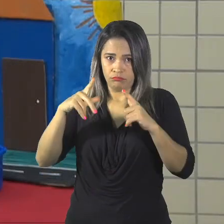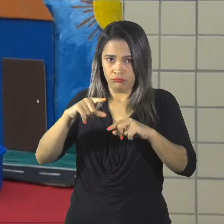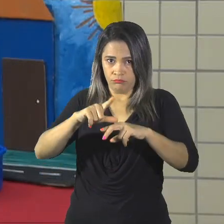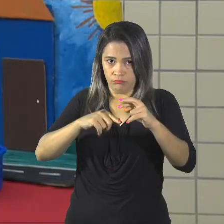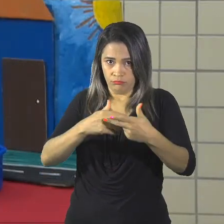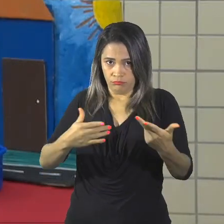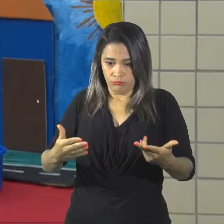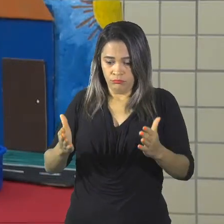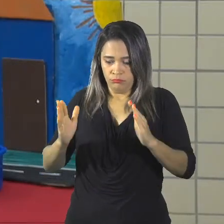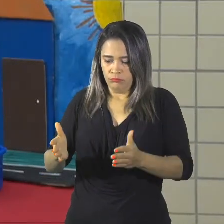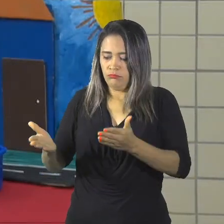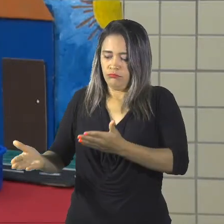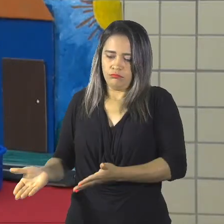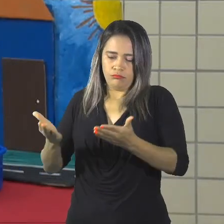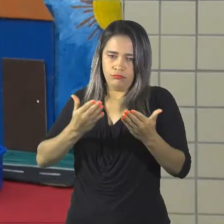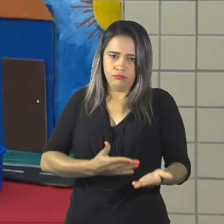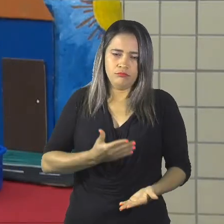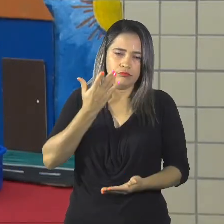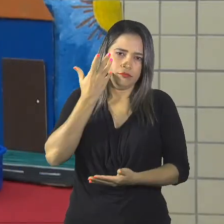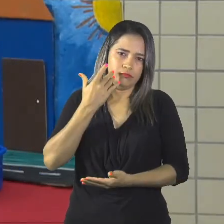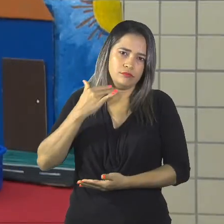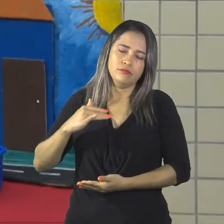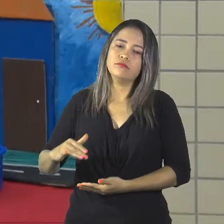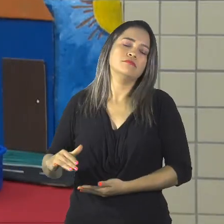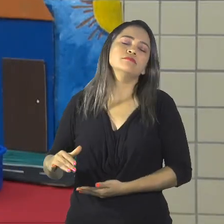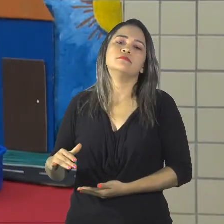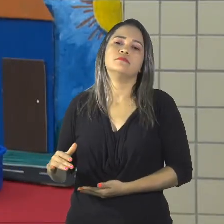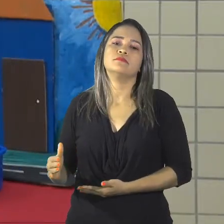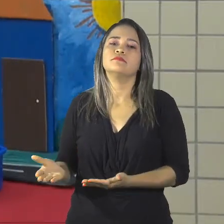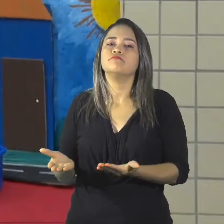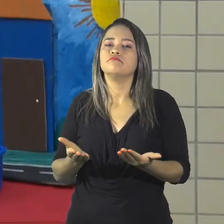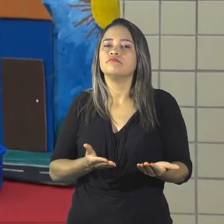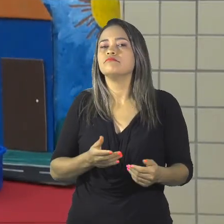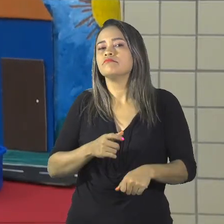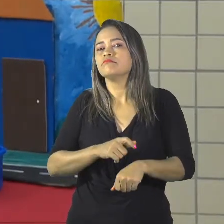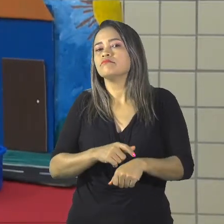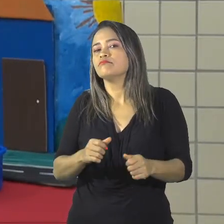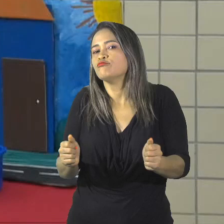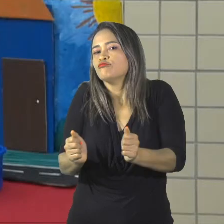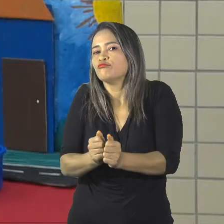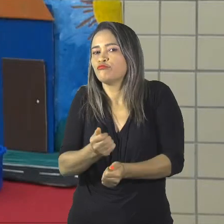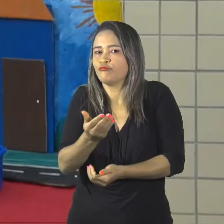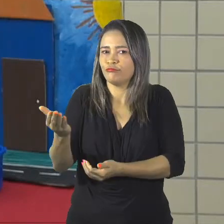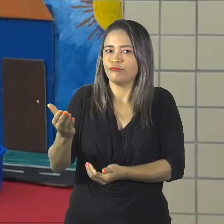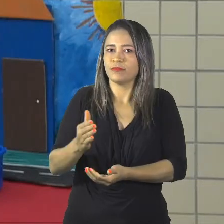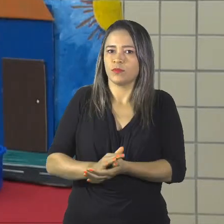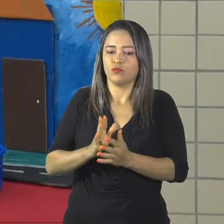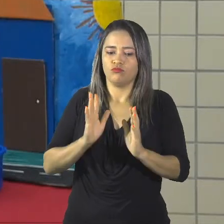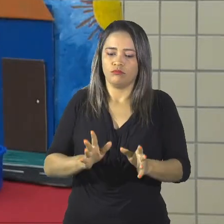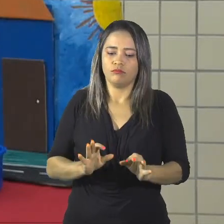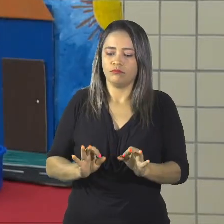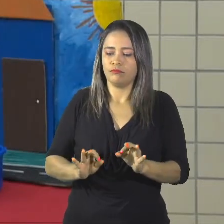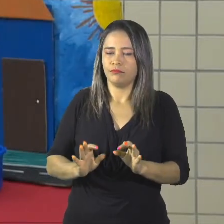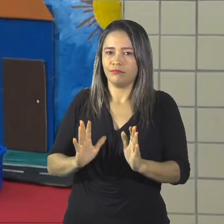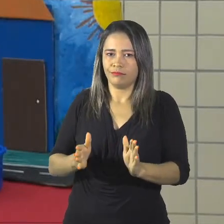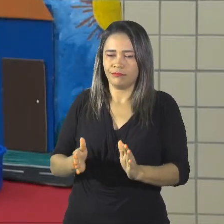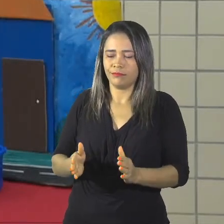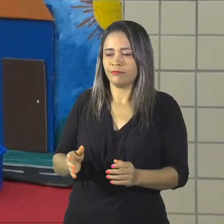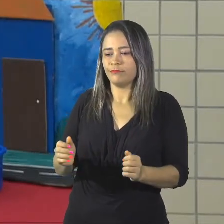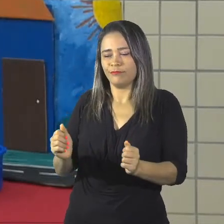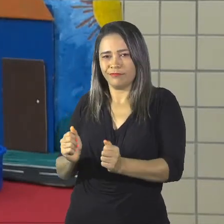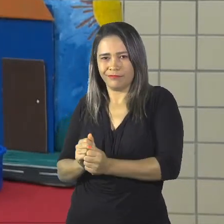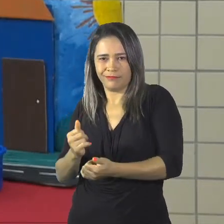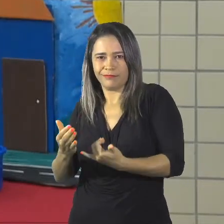mão, você pode chamar a sua criança, convide ela para poder fazer esse momento com você. Quando você estiver trabalhando com ela essa